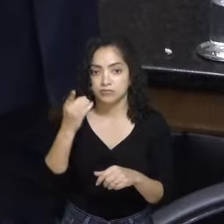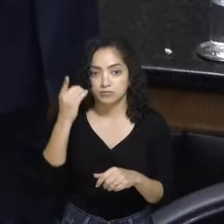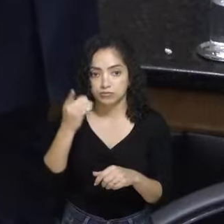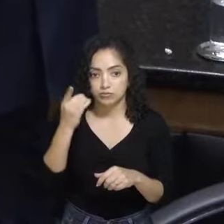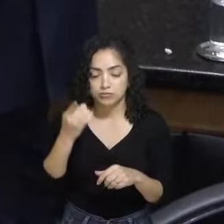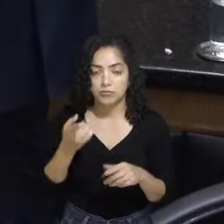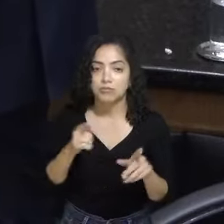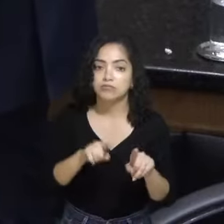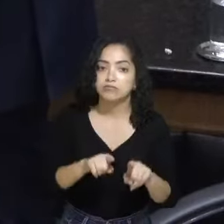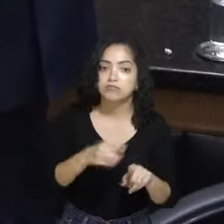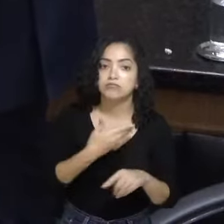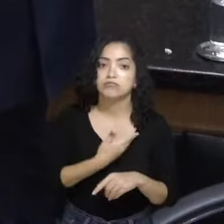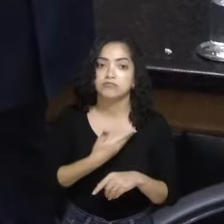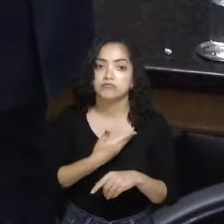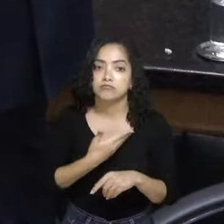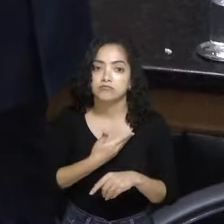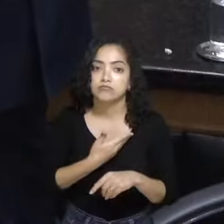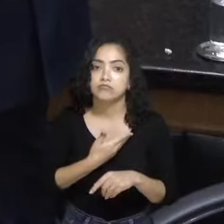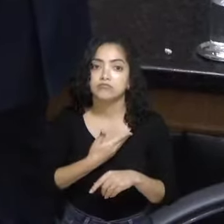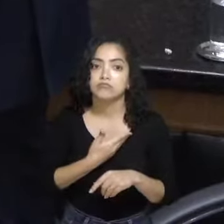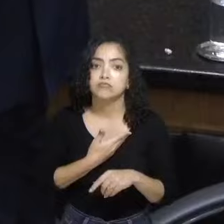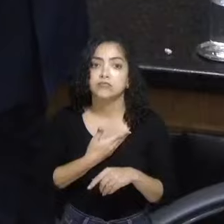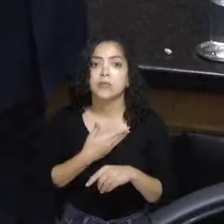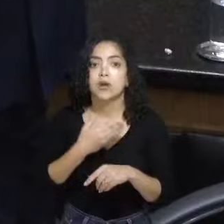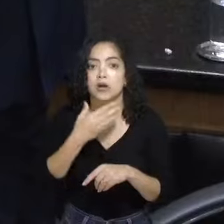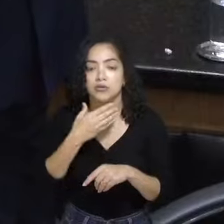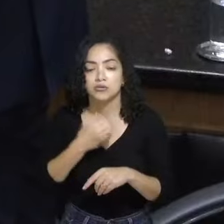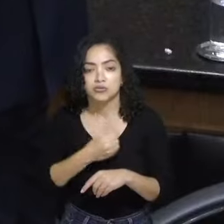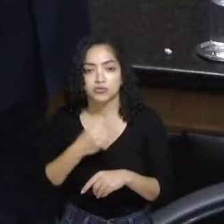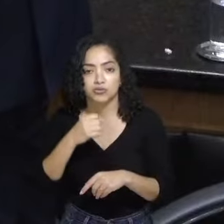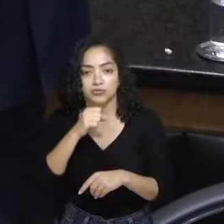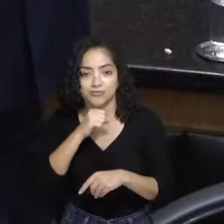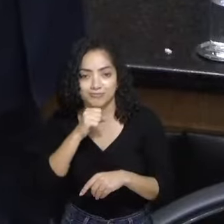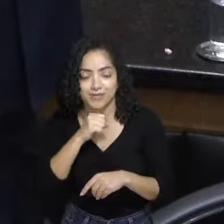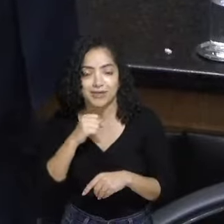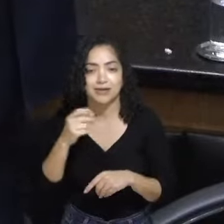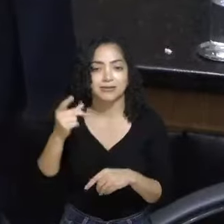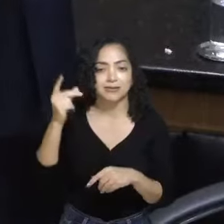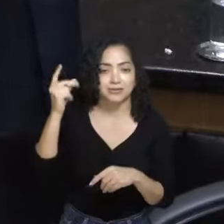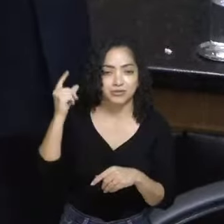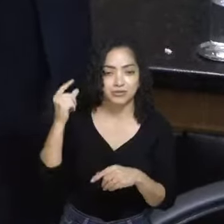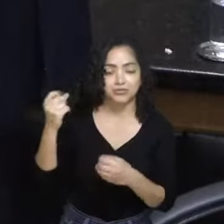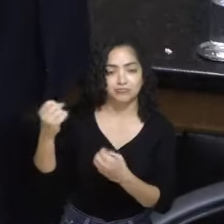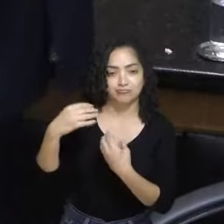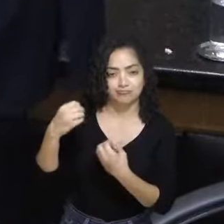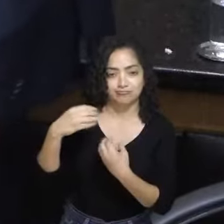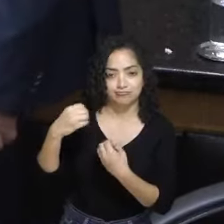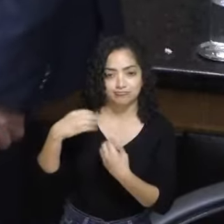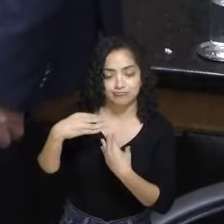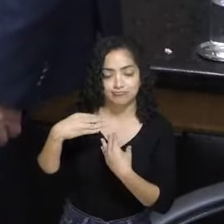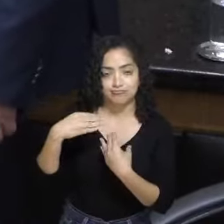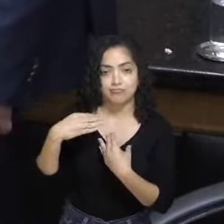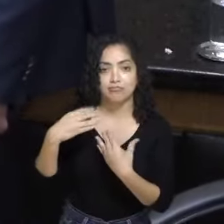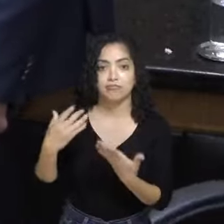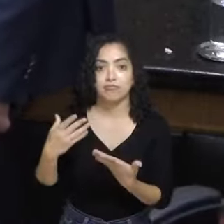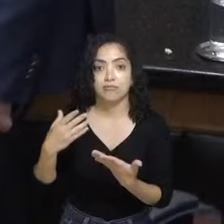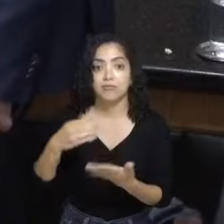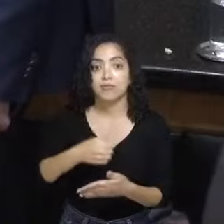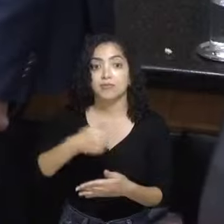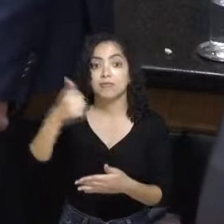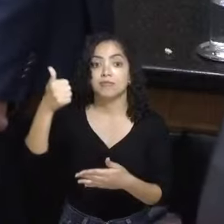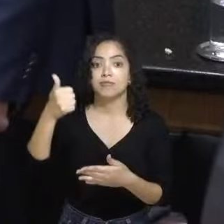parceria, amizade, aos deputados mais antigos por nos ensinarmos a sempre estar fazendo o melhor para Santa